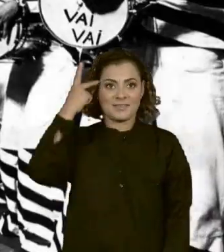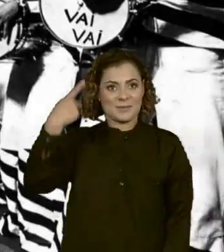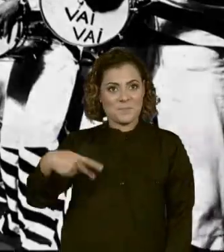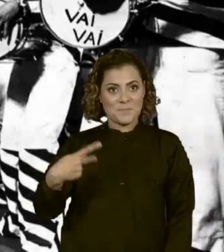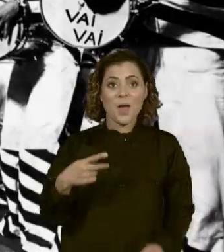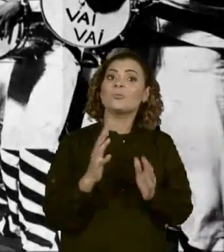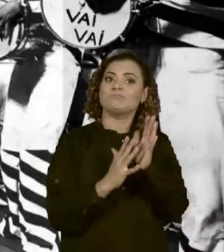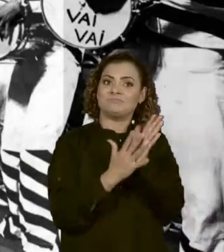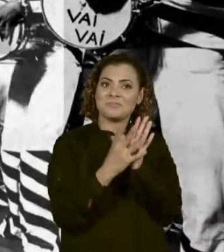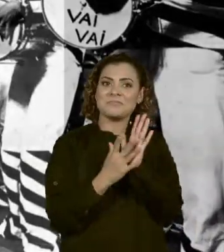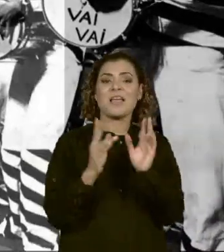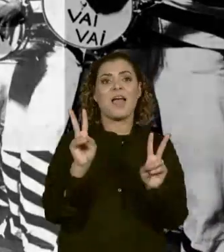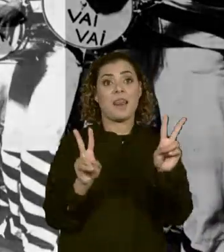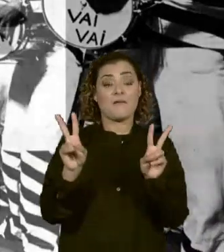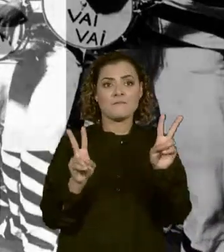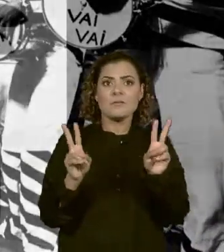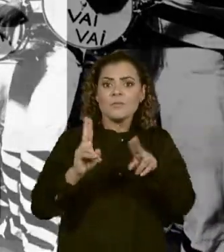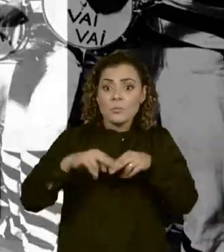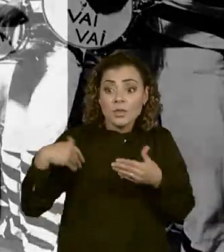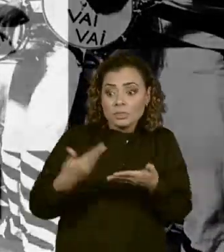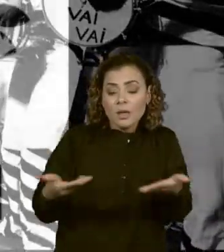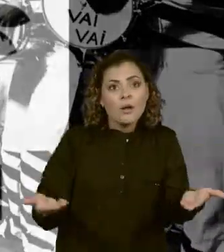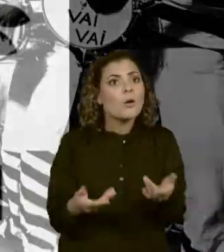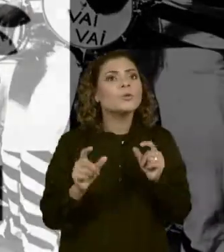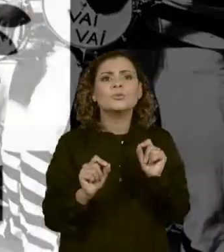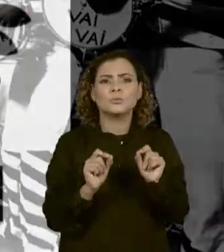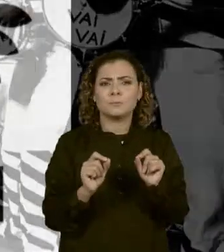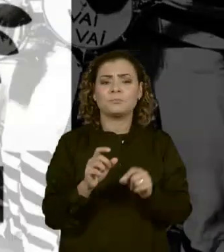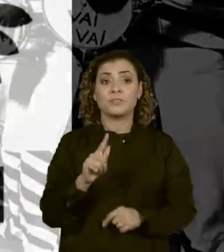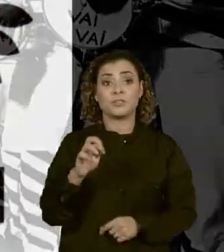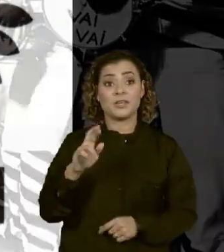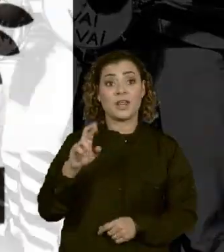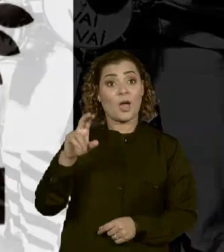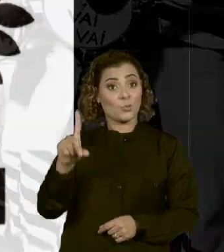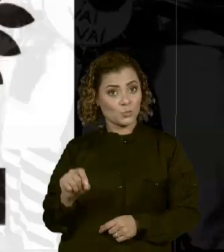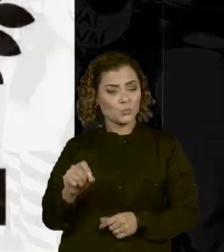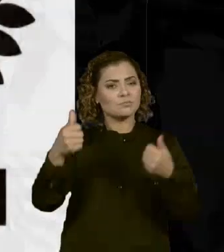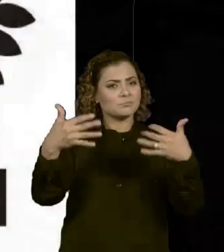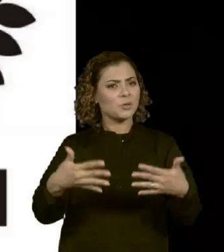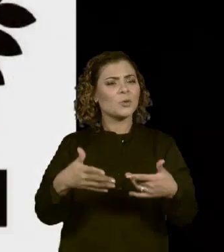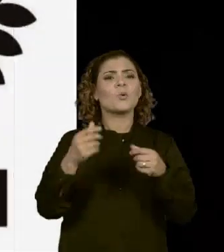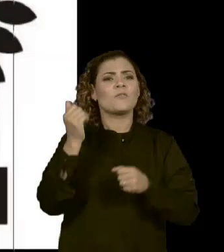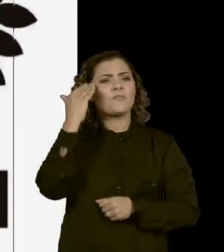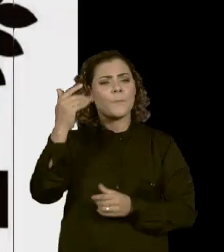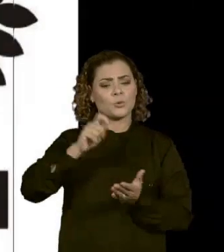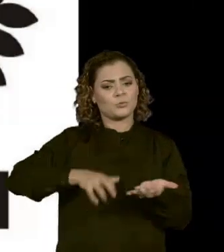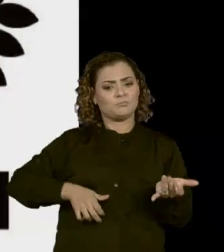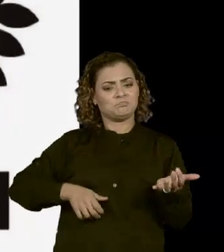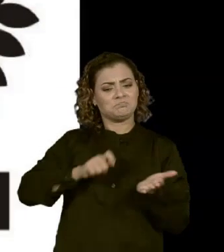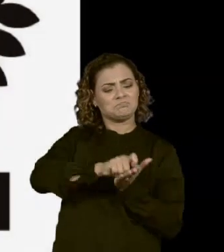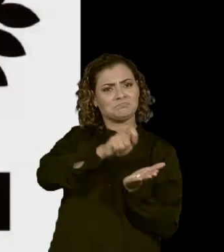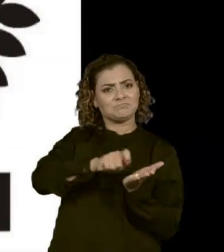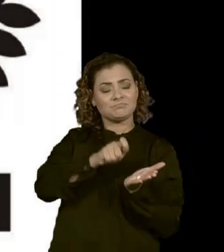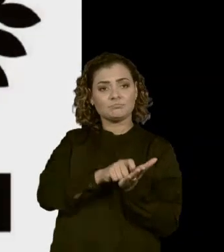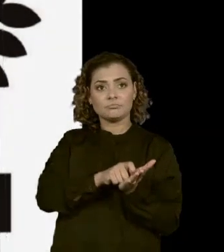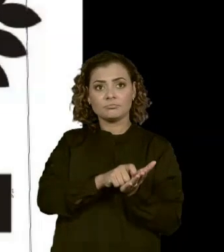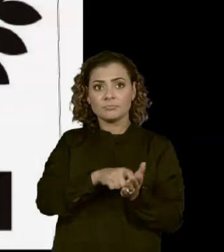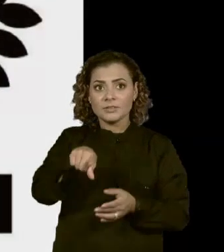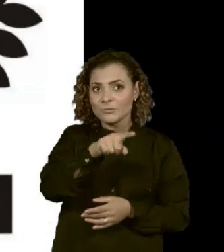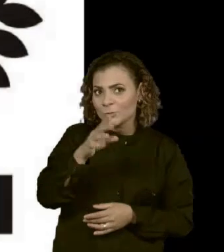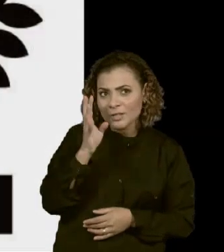Mal sabiam os envolvidos que aquilo tudo resultaria na escola de samba com o maior número de títulos de campeã do